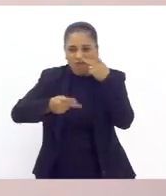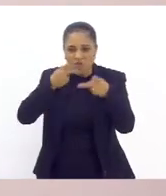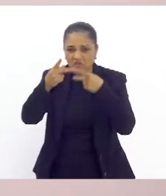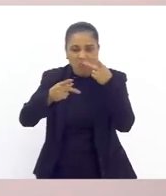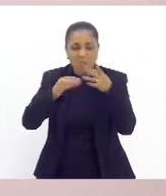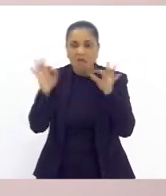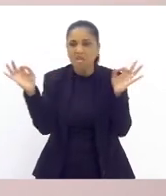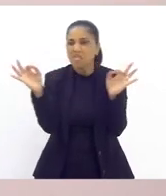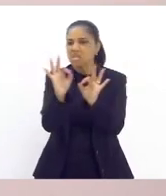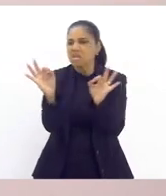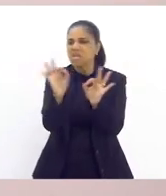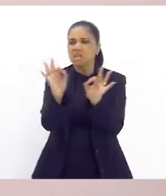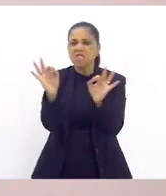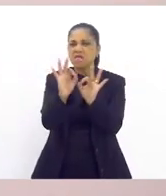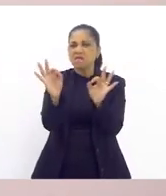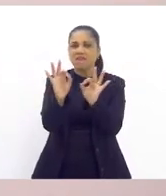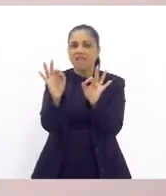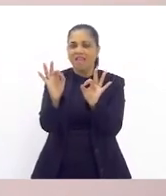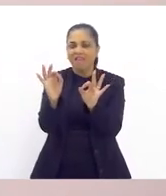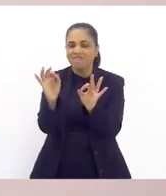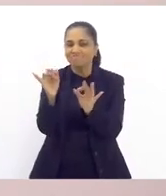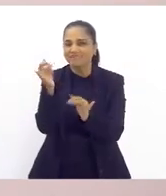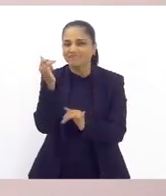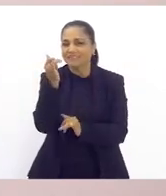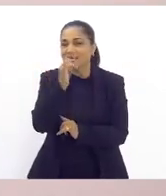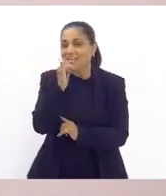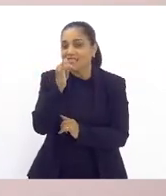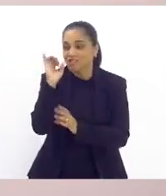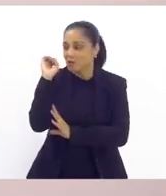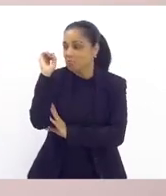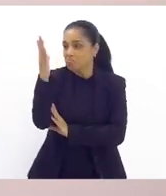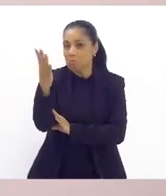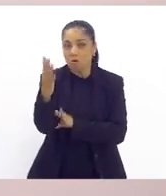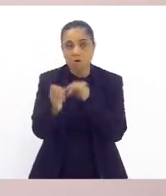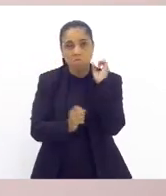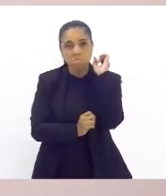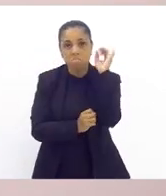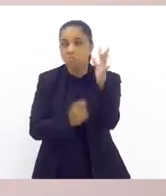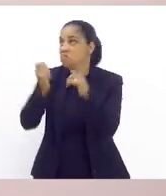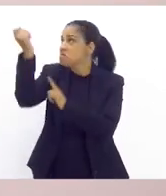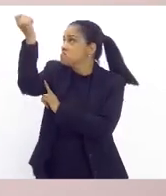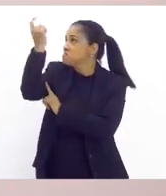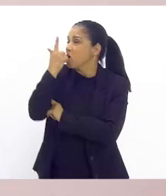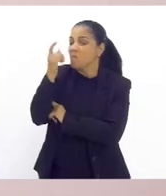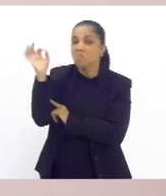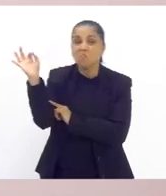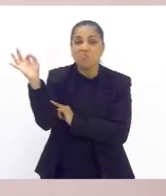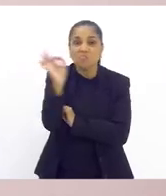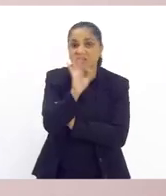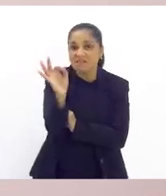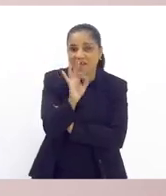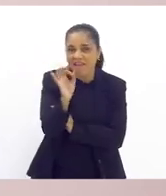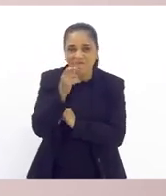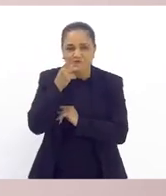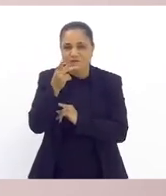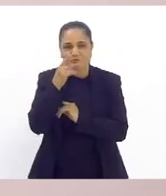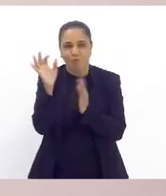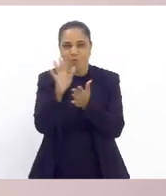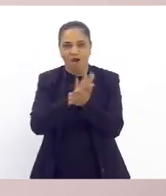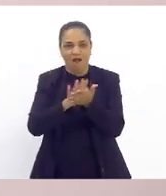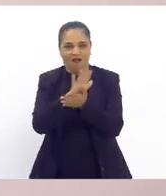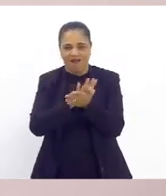energia né porque a gente também tem que pensar no meio ambiente Além disso né A empresa que